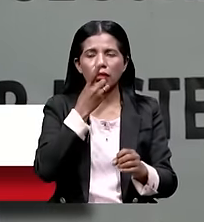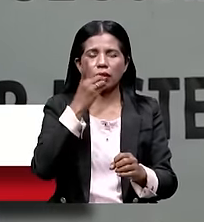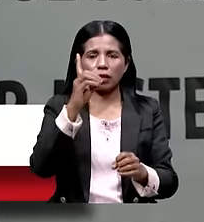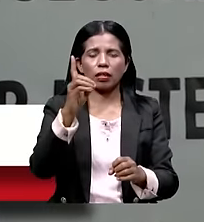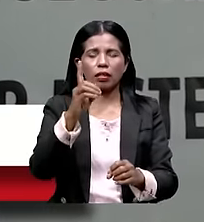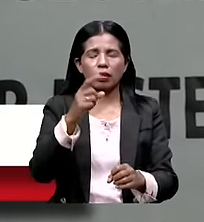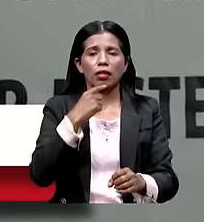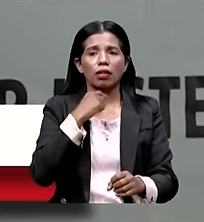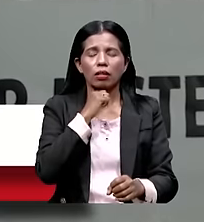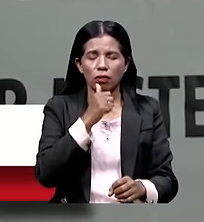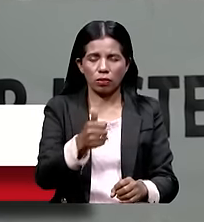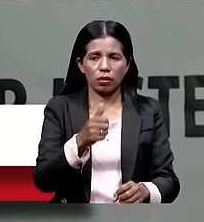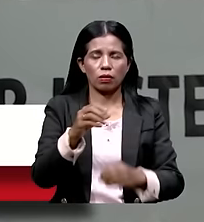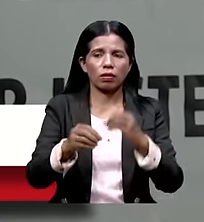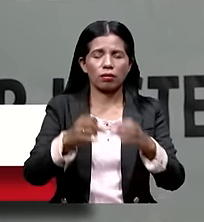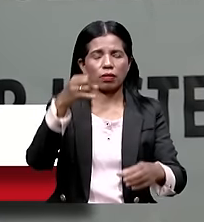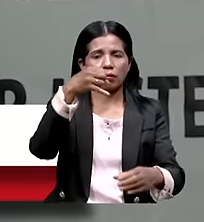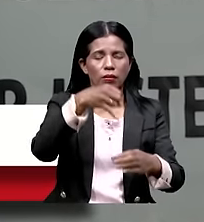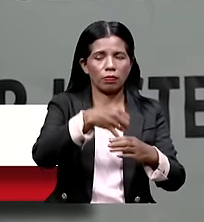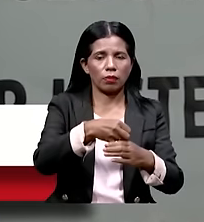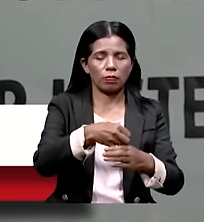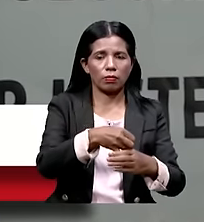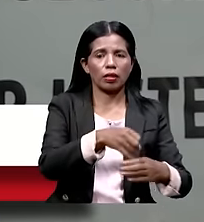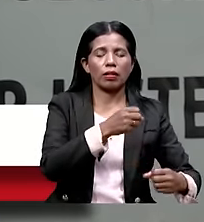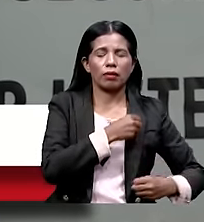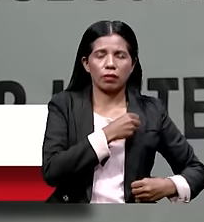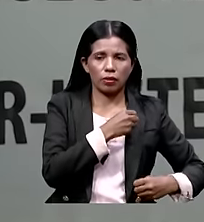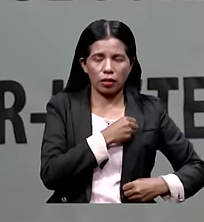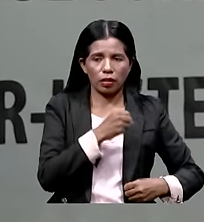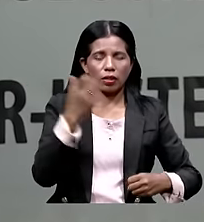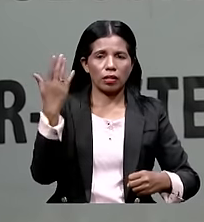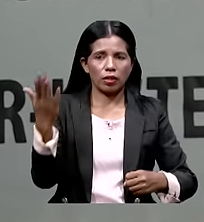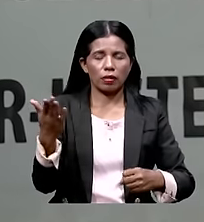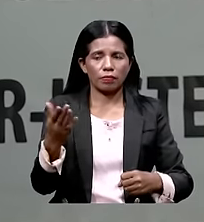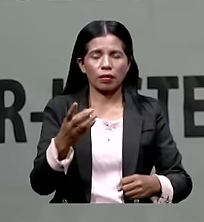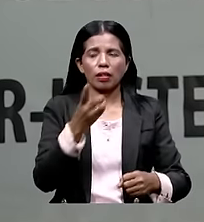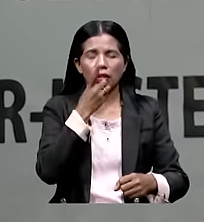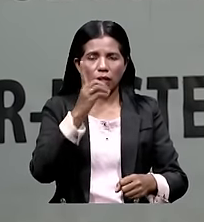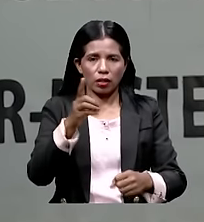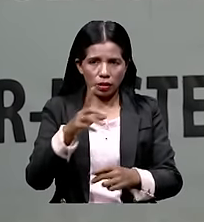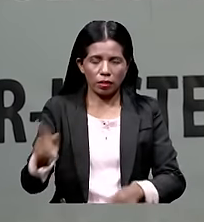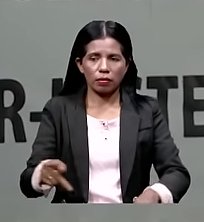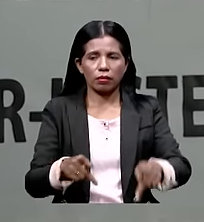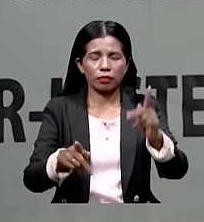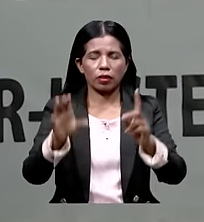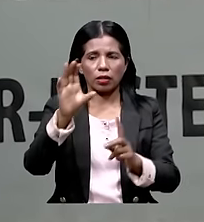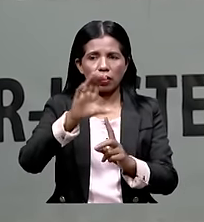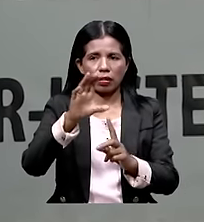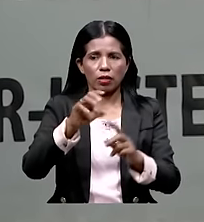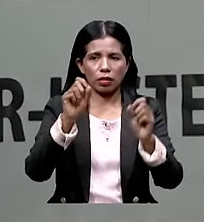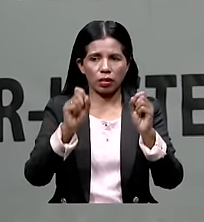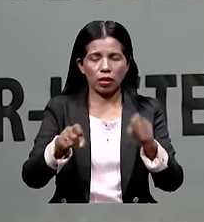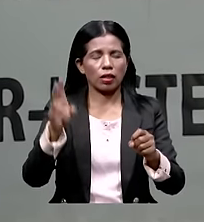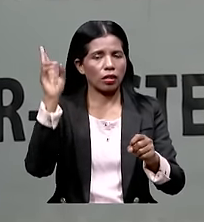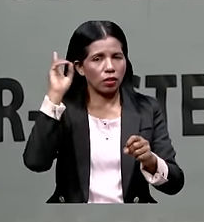ba envolvimento militar ya karaik. Se nia lamenta nia declara nia público, Comandante Insefi tem que rona e